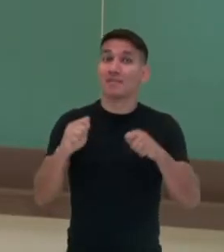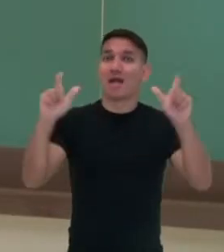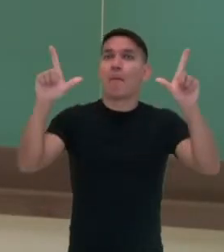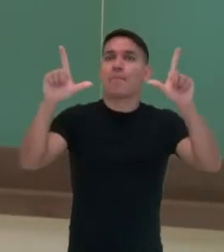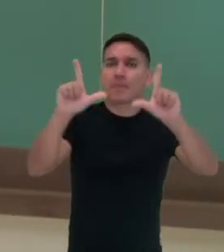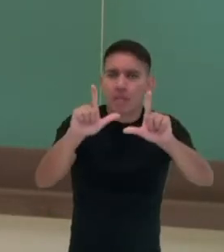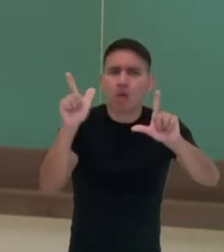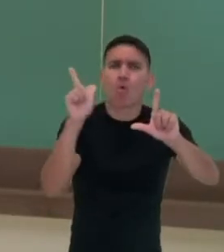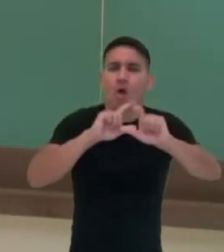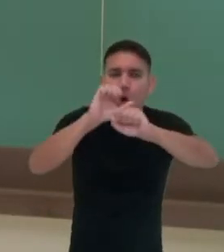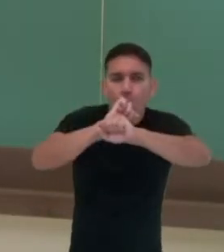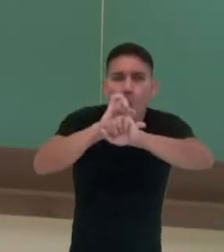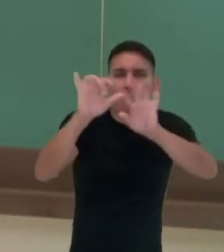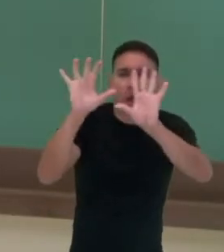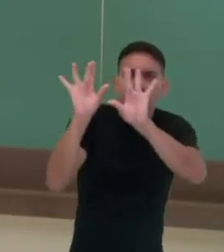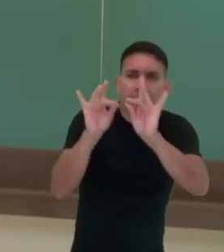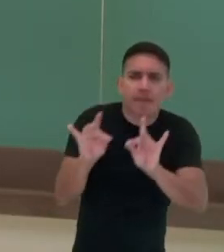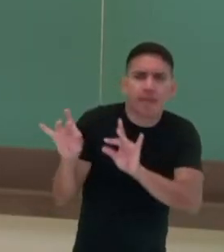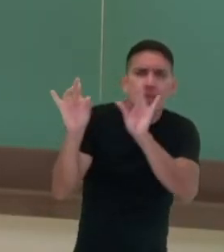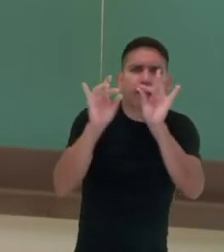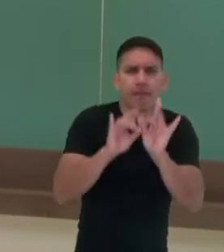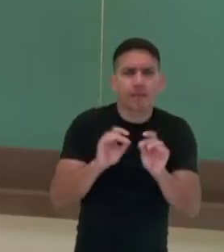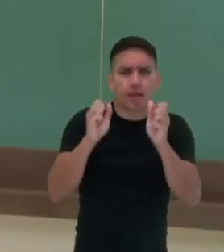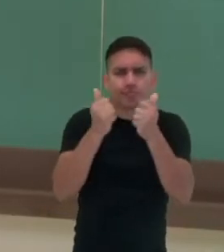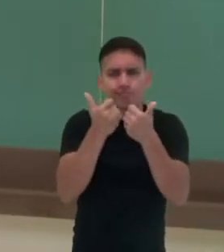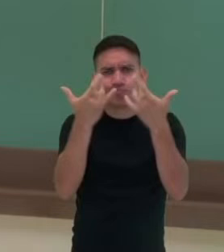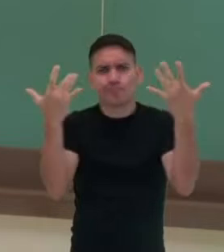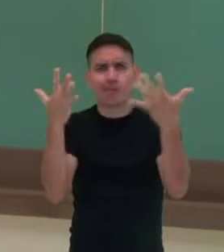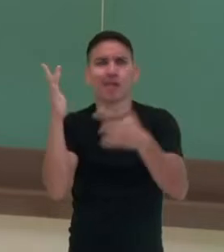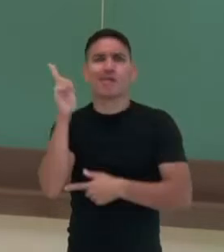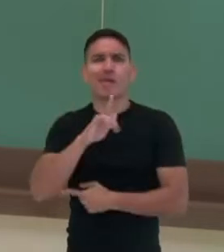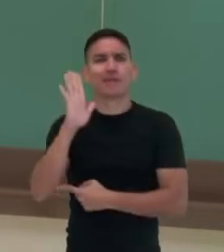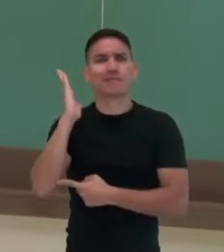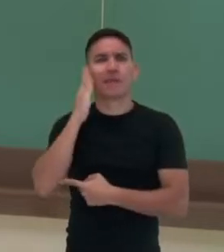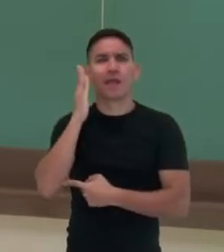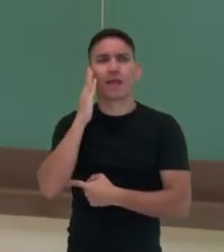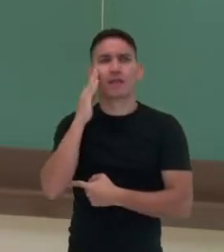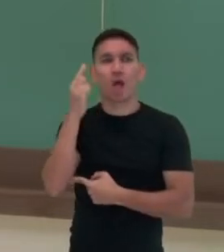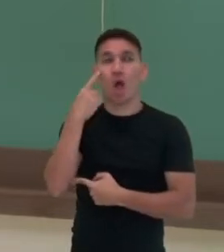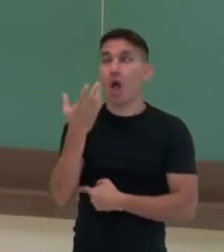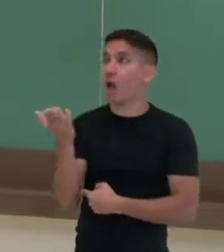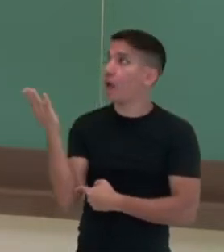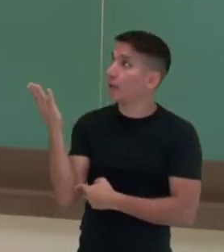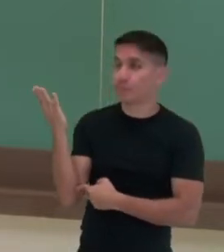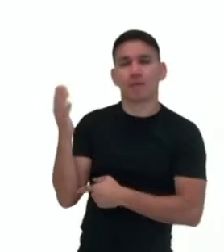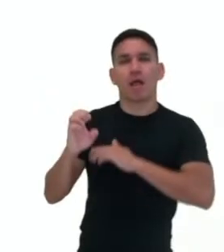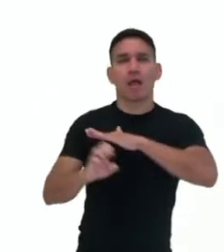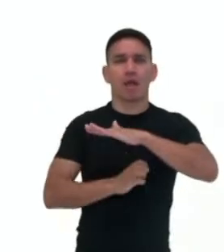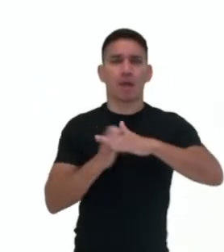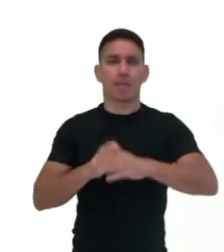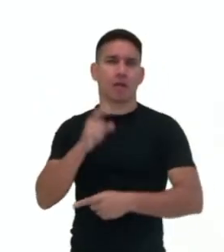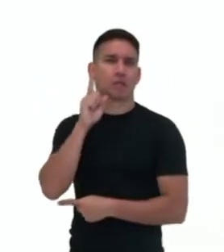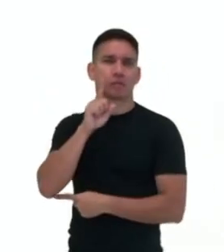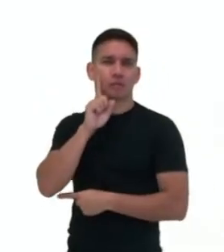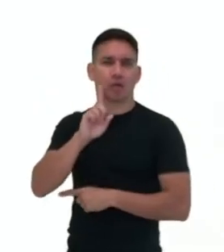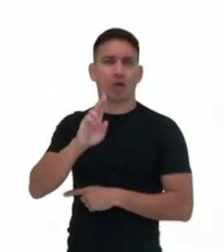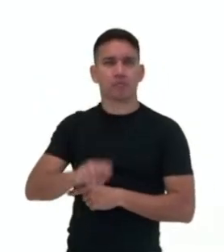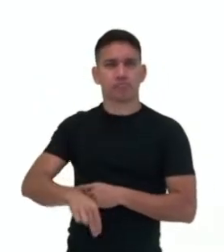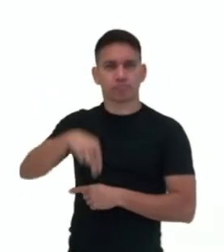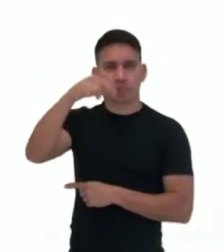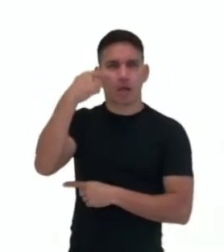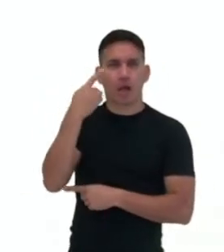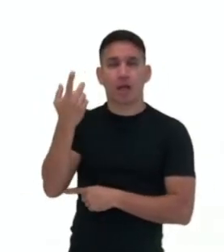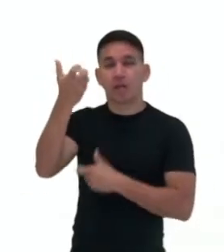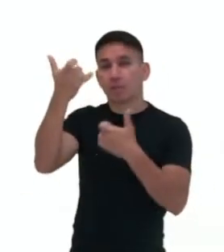né? Garantir essa qualidade da imagem também, tá bom? Então, olha lá, uma empresa norte-americana que trabalha no desenvolvimento